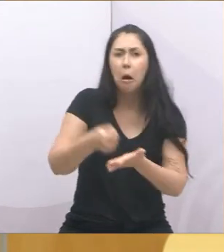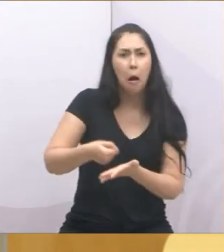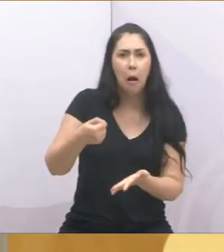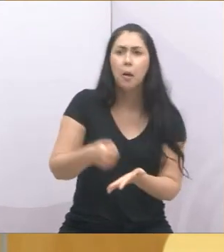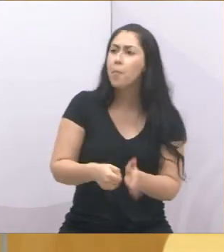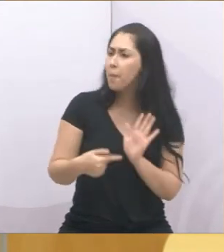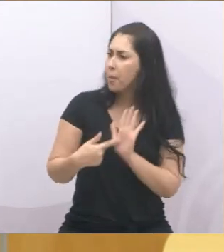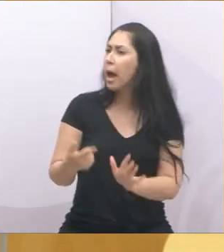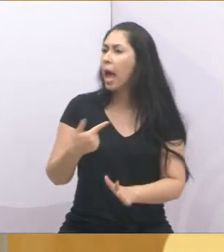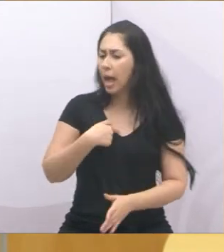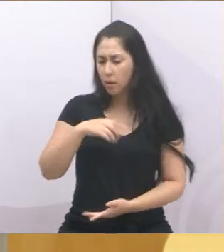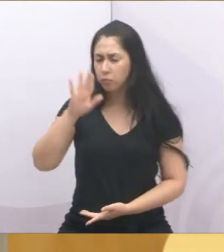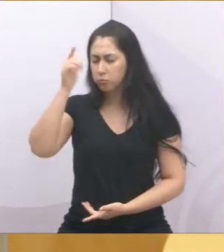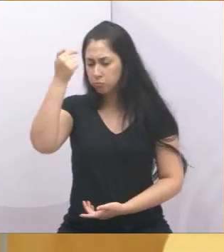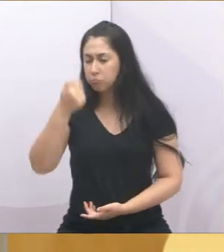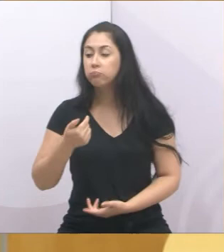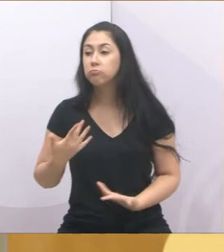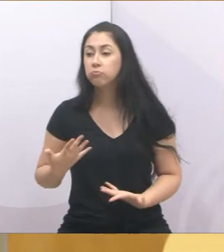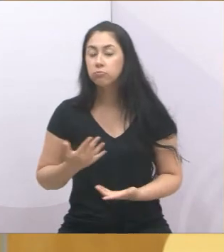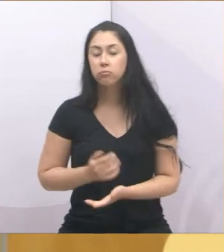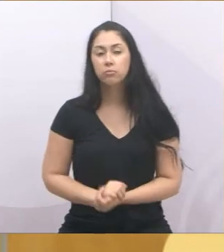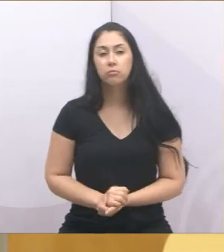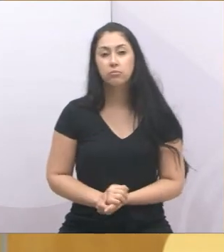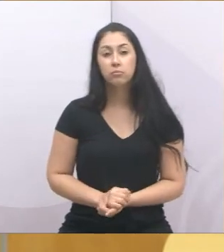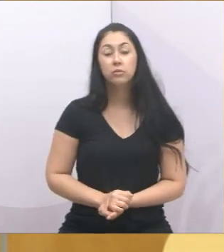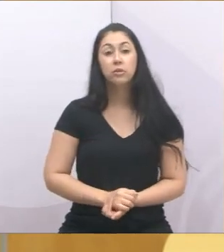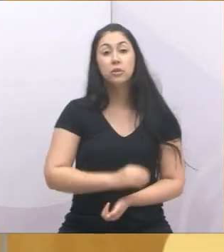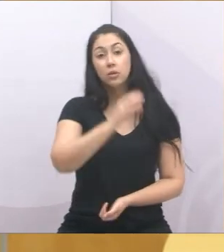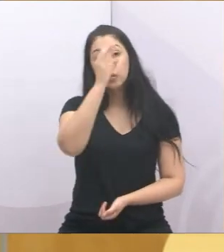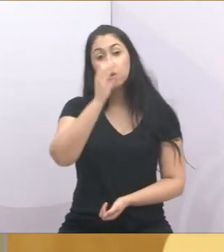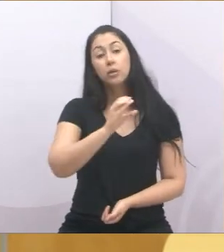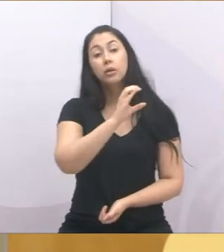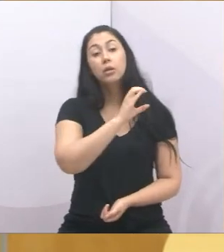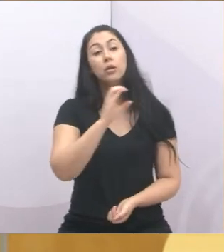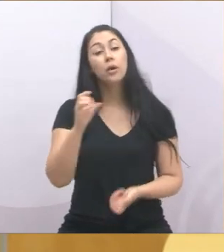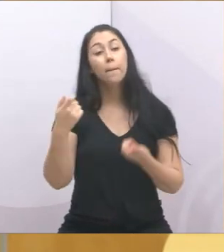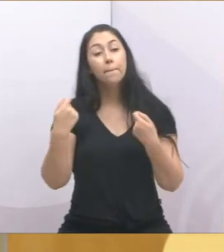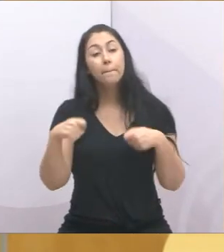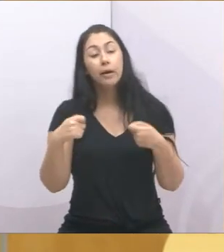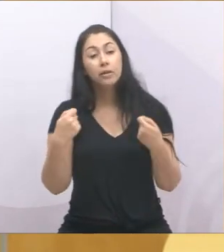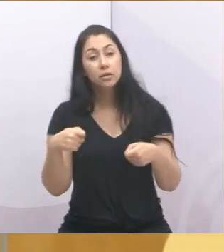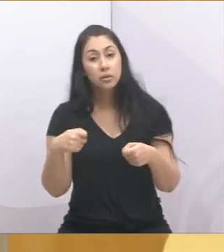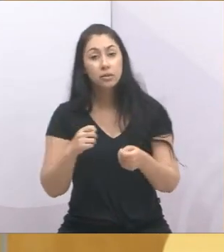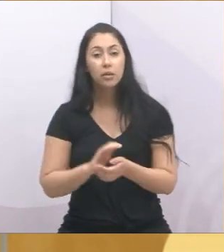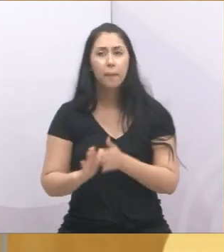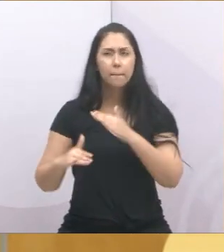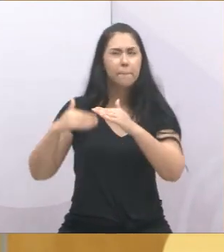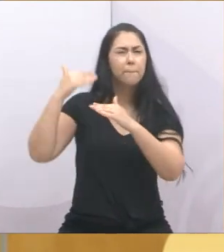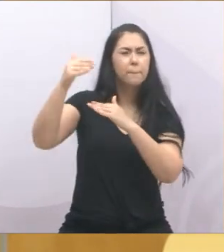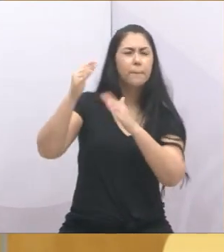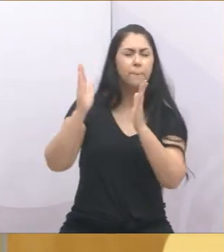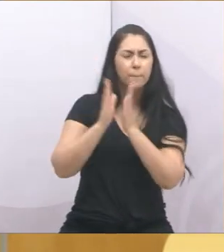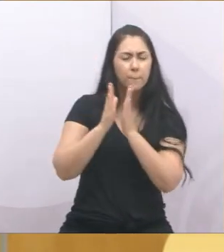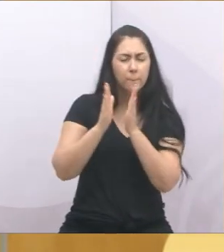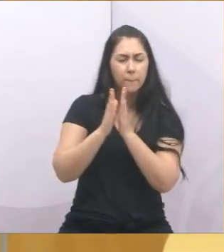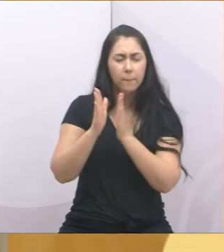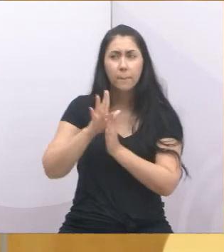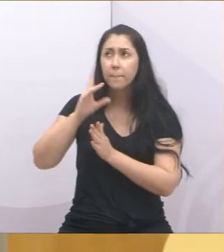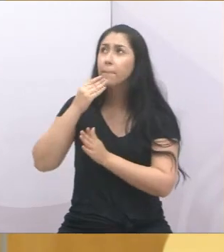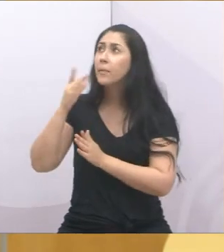mostra presente. O cidadão cristão deve, acima de tudo, rezar pelos